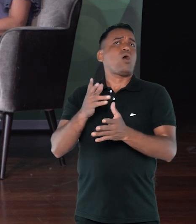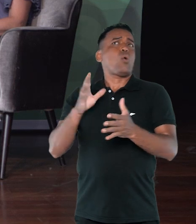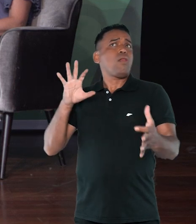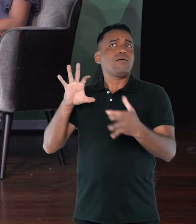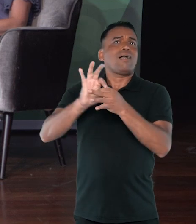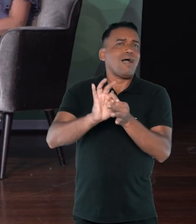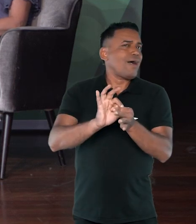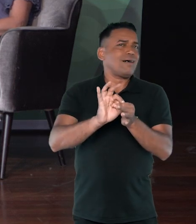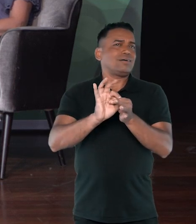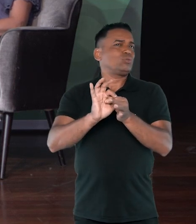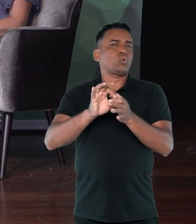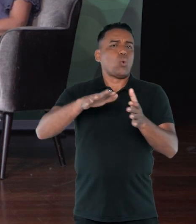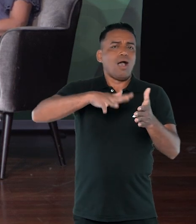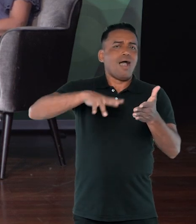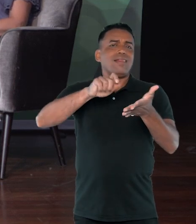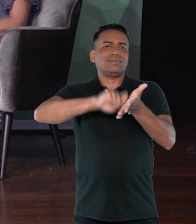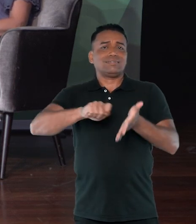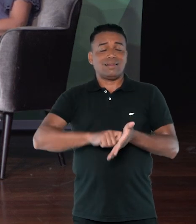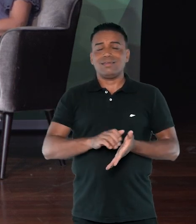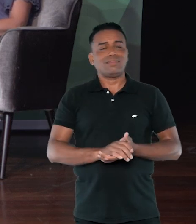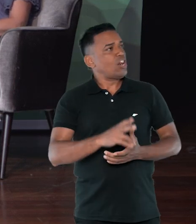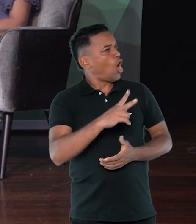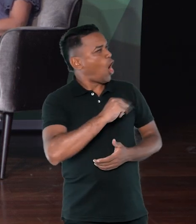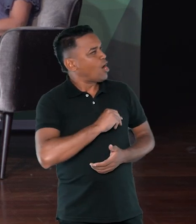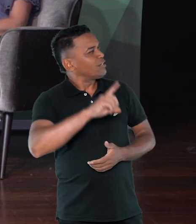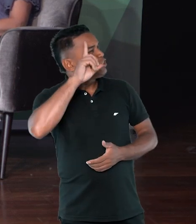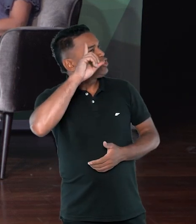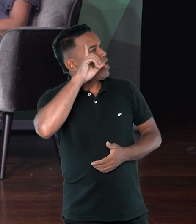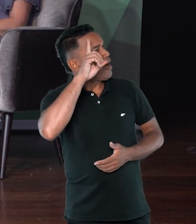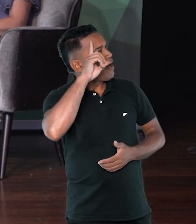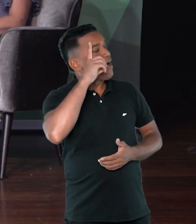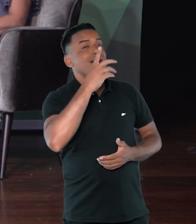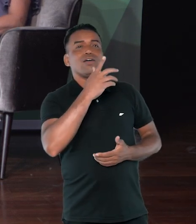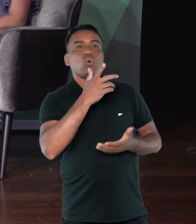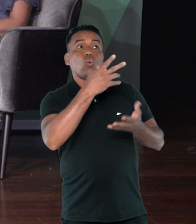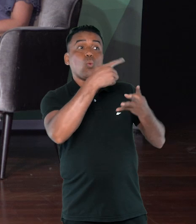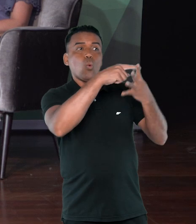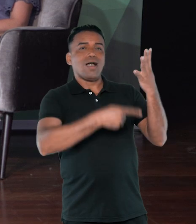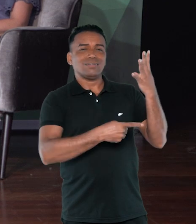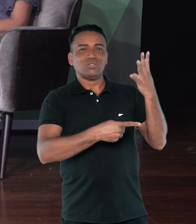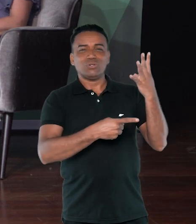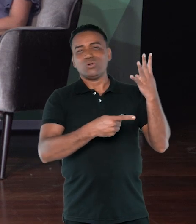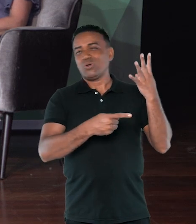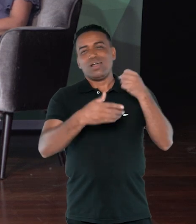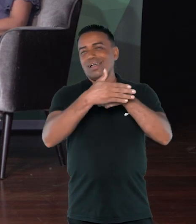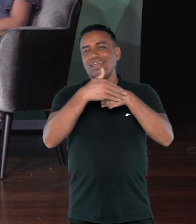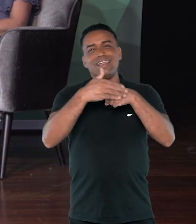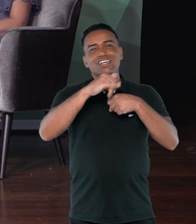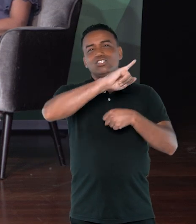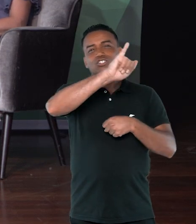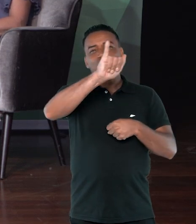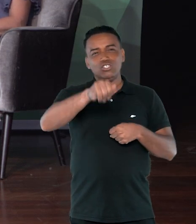que começou? Nossa, eu tenho os meus diários até hoje, são 4. Querido Johnny, né? Eu quero o querido